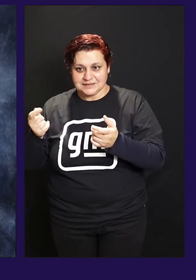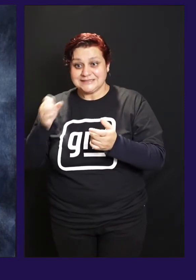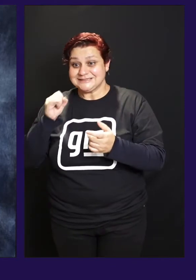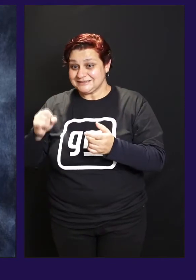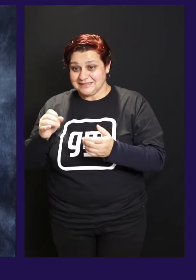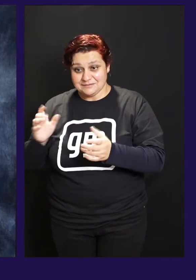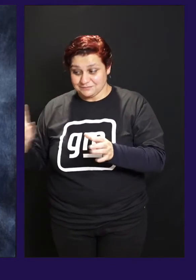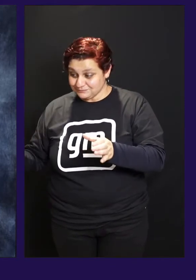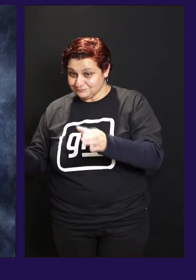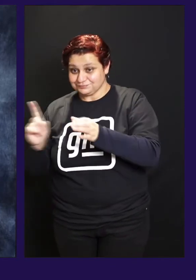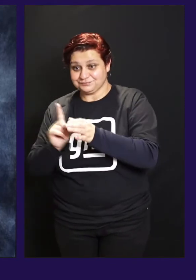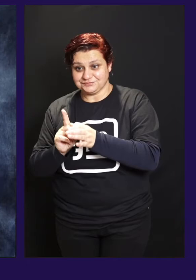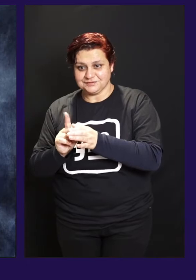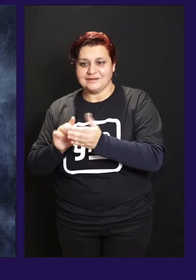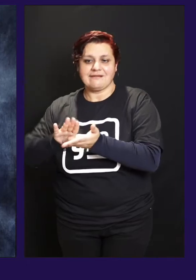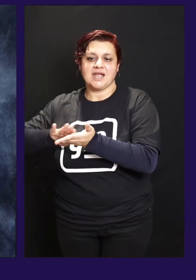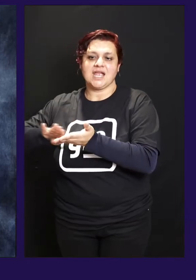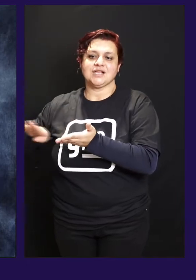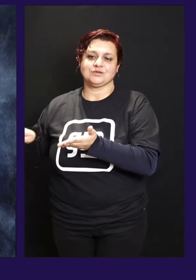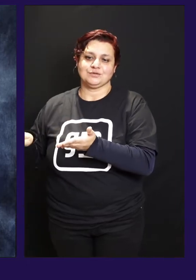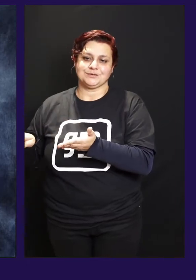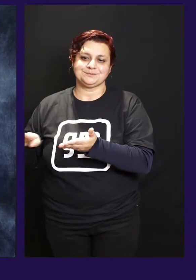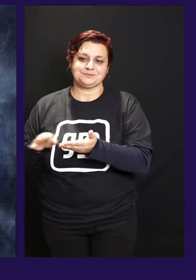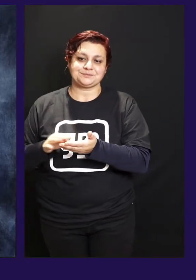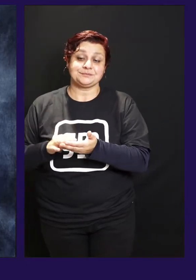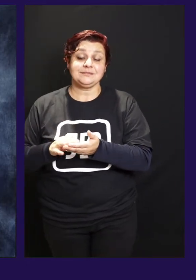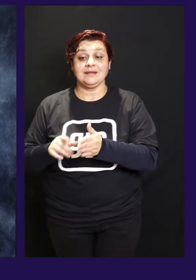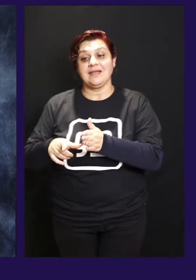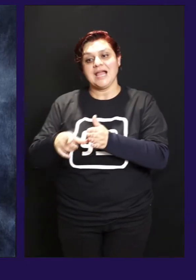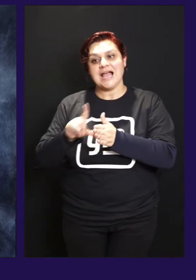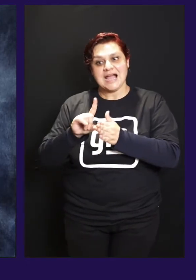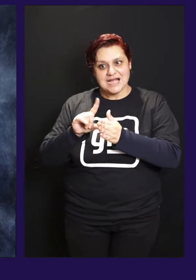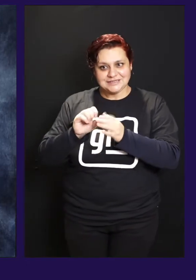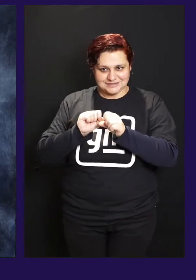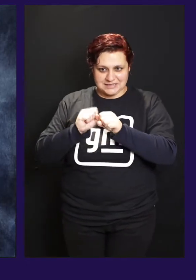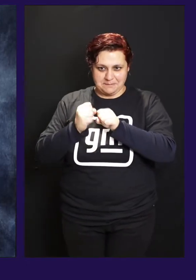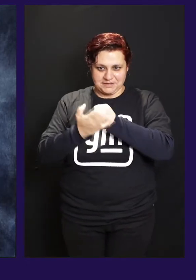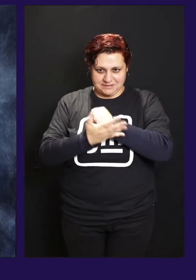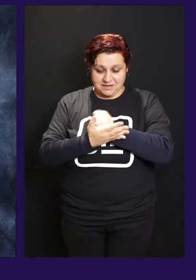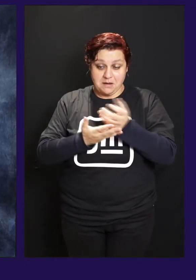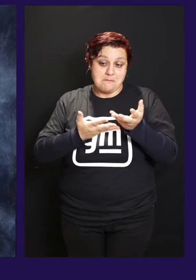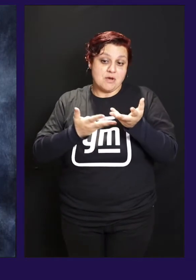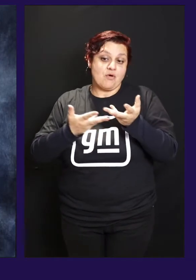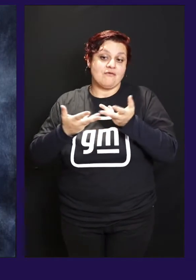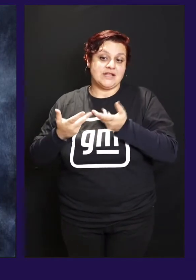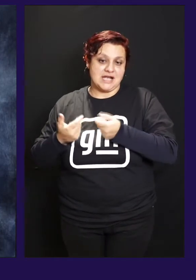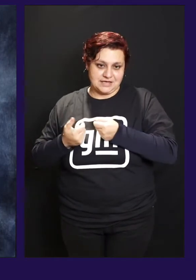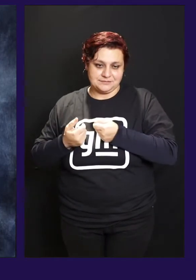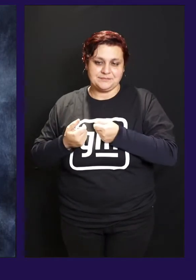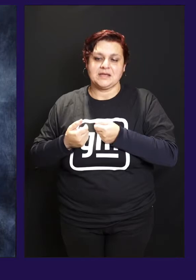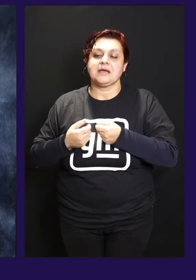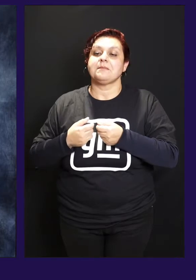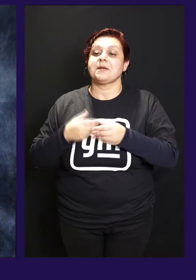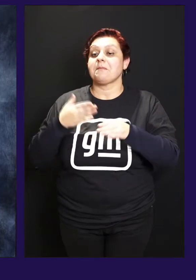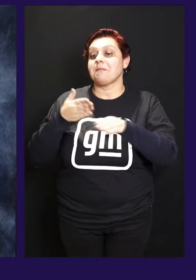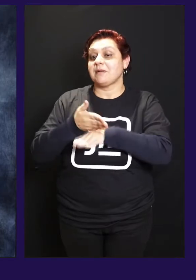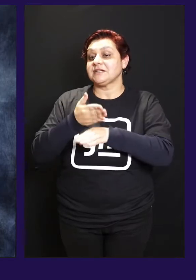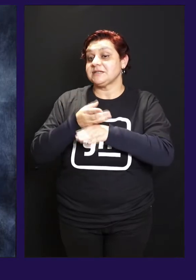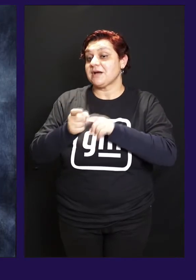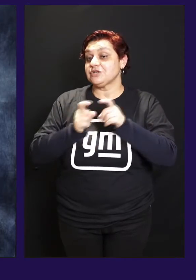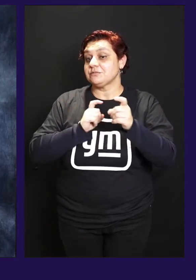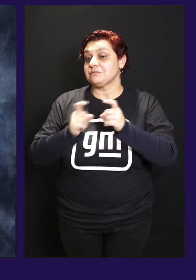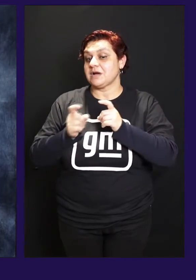e com inovação. A tecnologia hoje permite individualizar experiências para cada pessoa. Mas